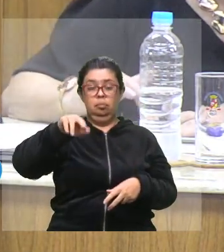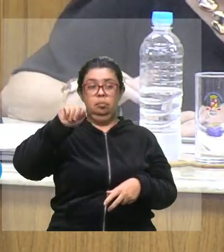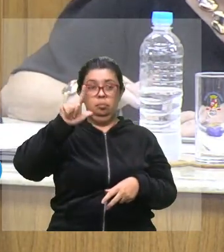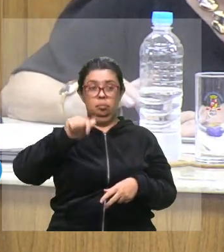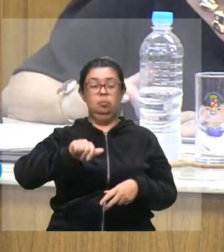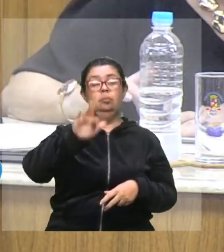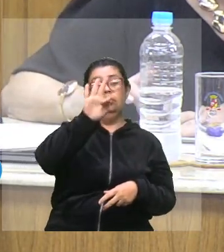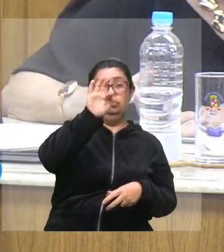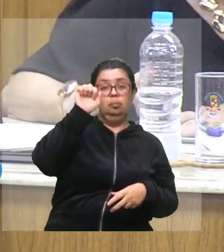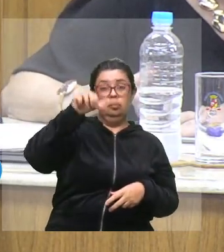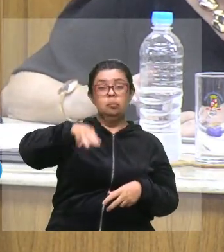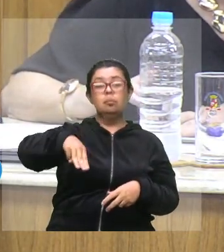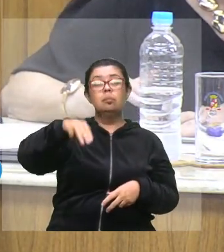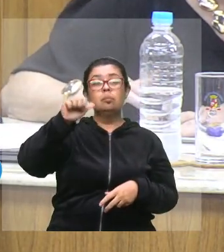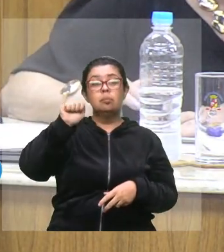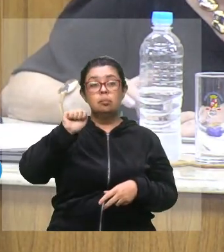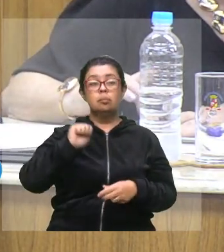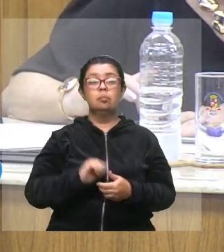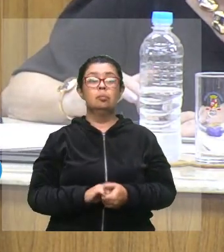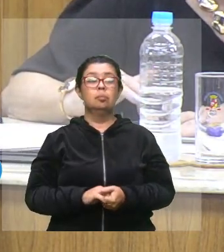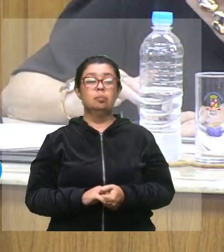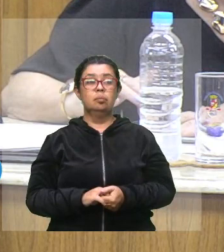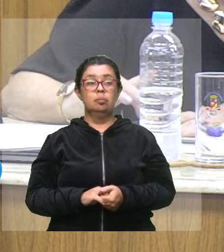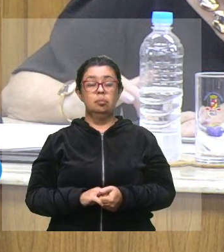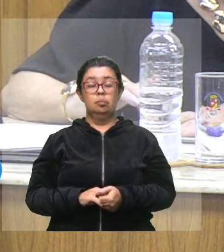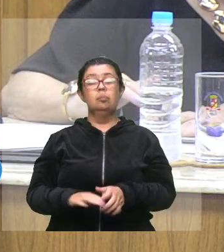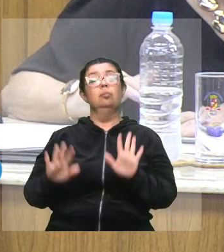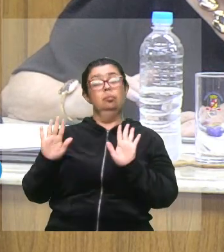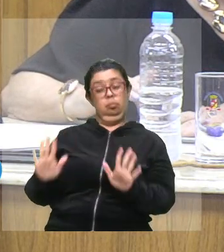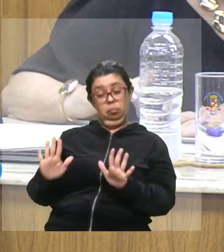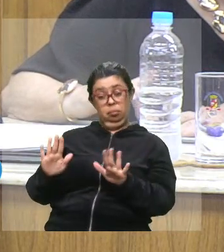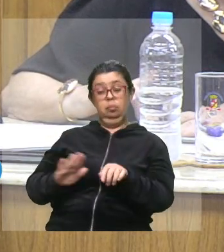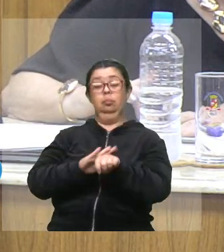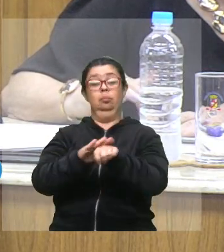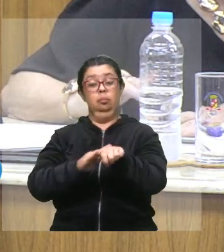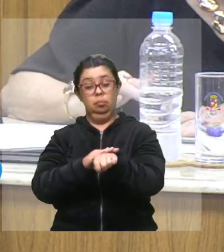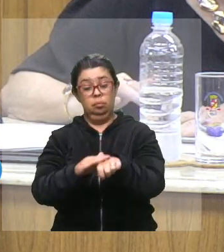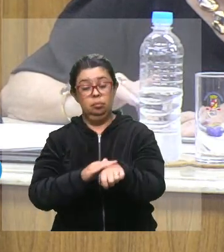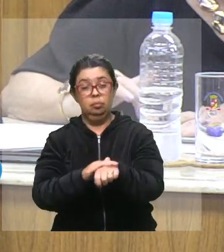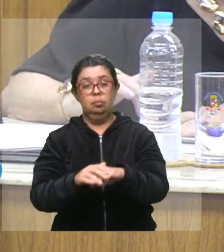FEMA, que administra a UPA, para que nós possamos,